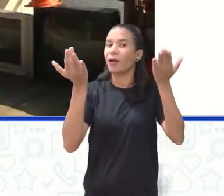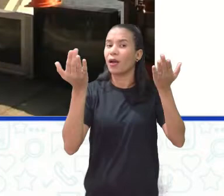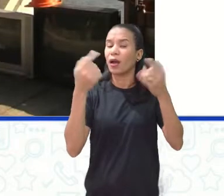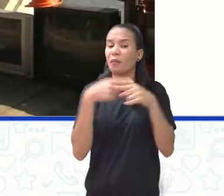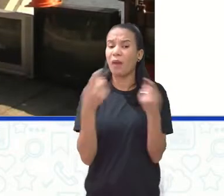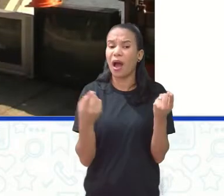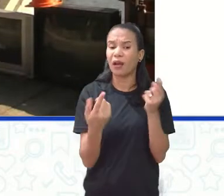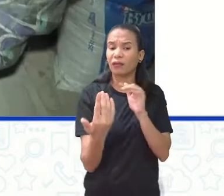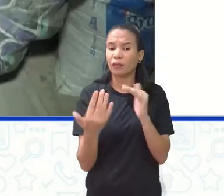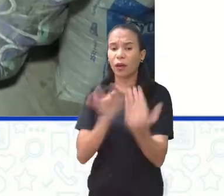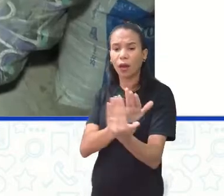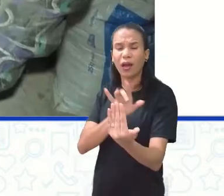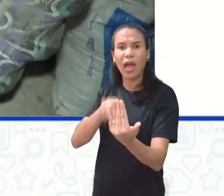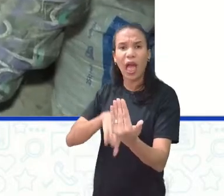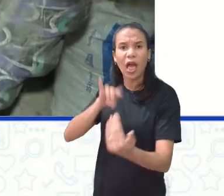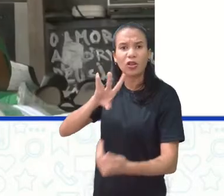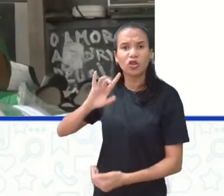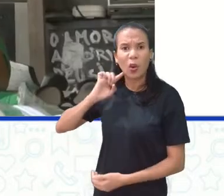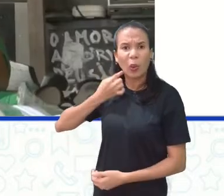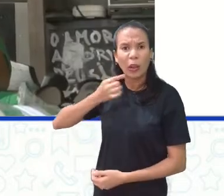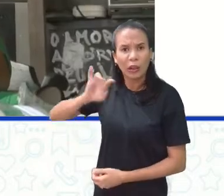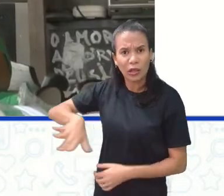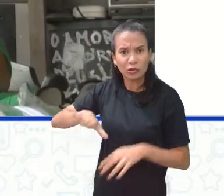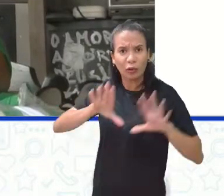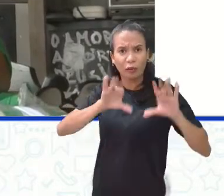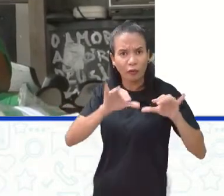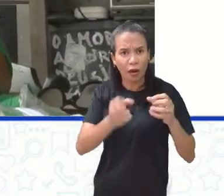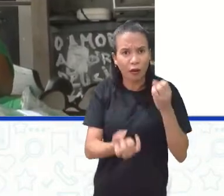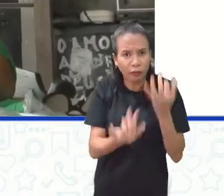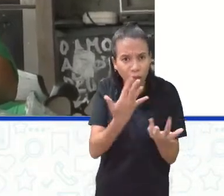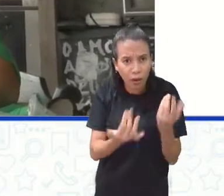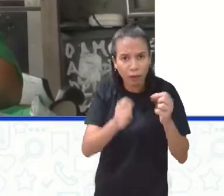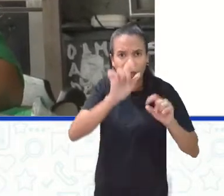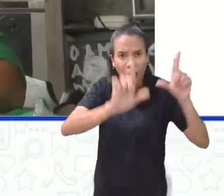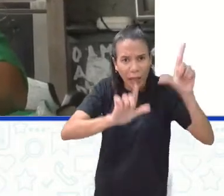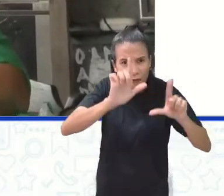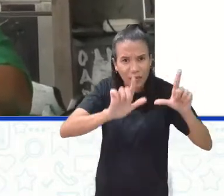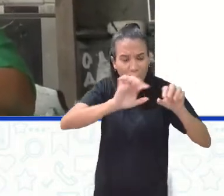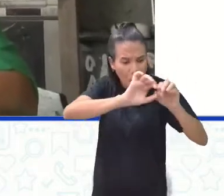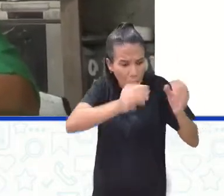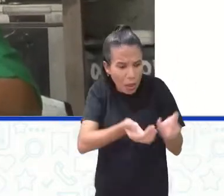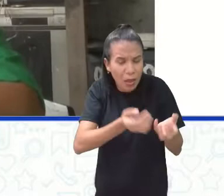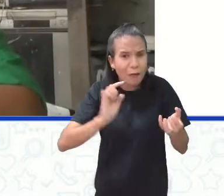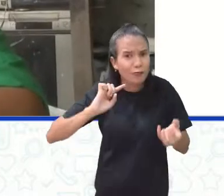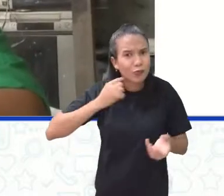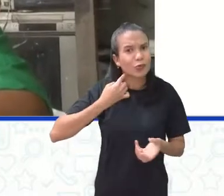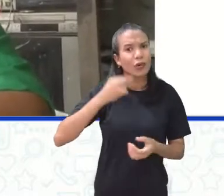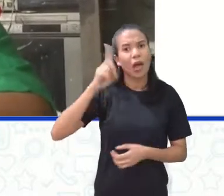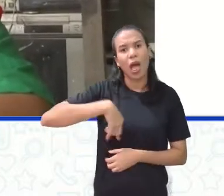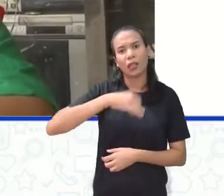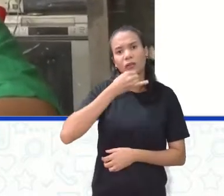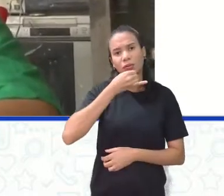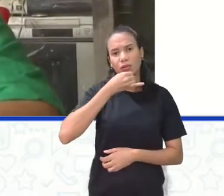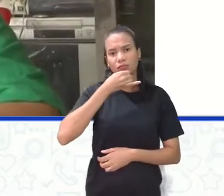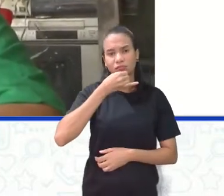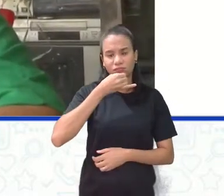vez disso é sofá, fogão, televisão, pneu. É muito triste